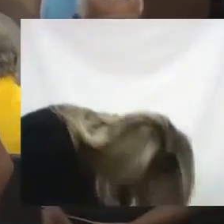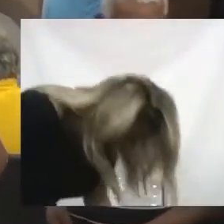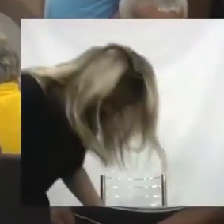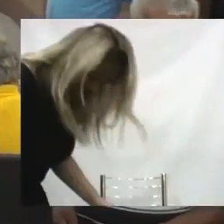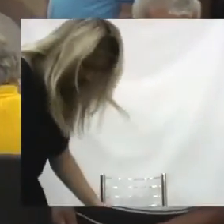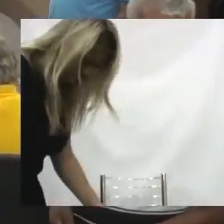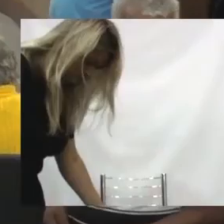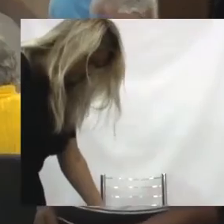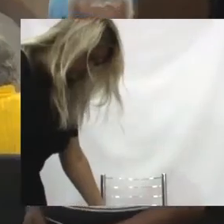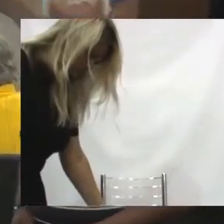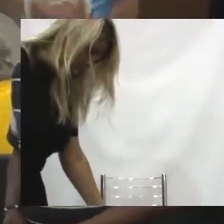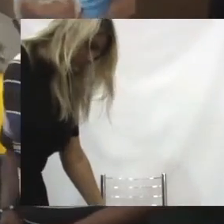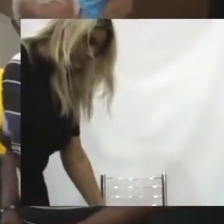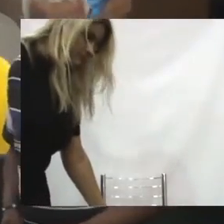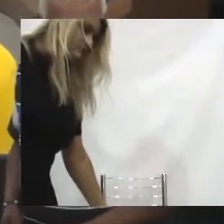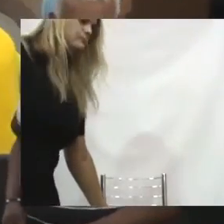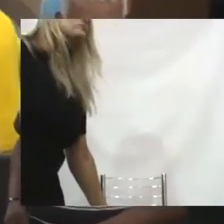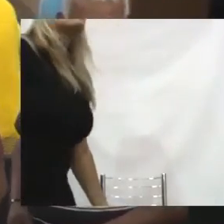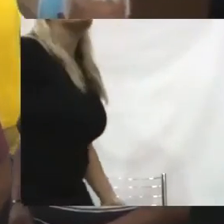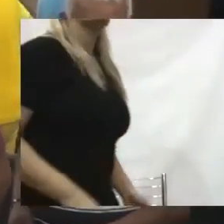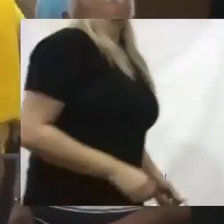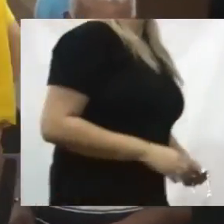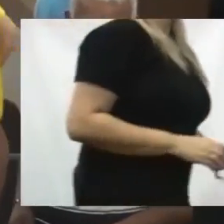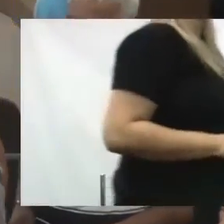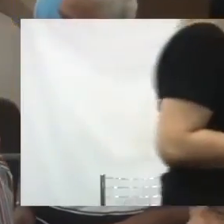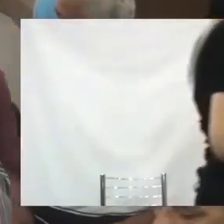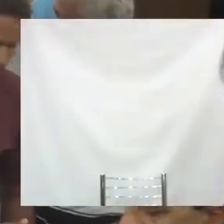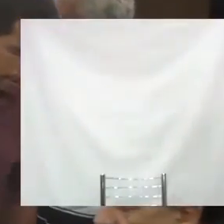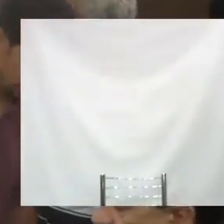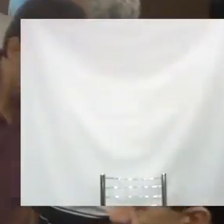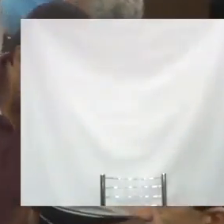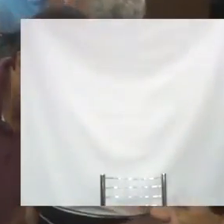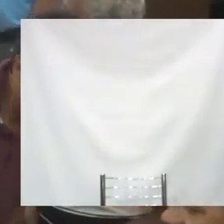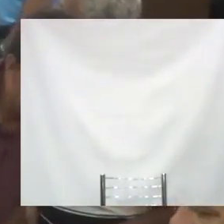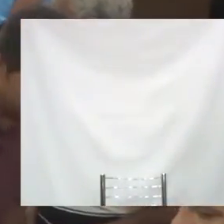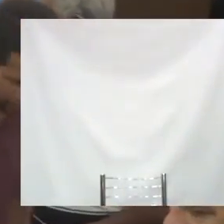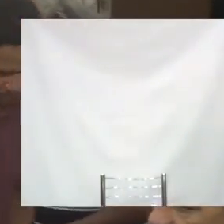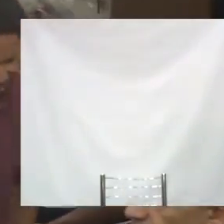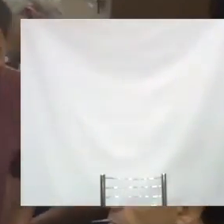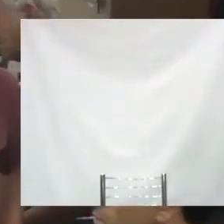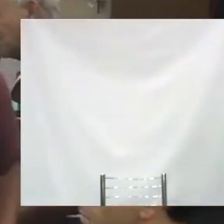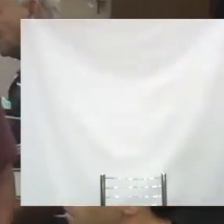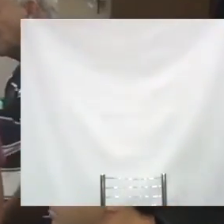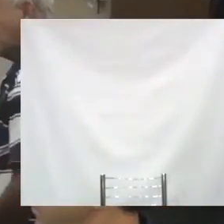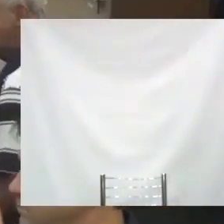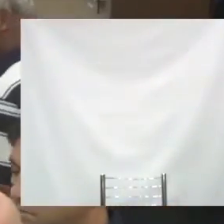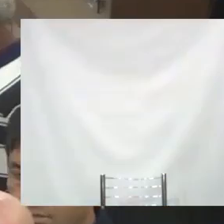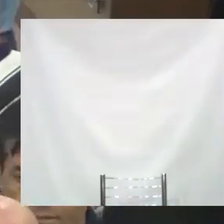Ah, é verdade, eu sempre esqueço.